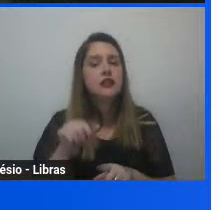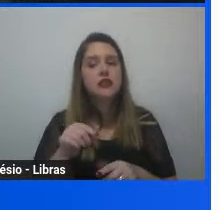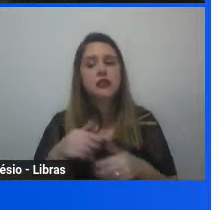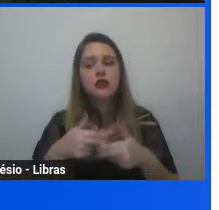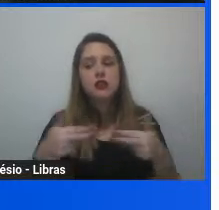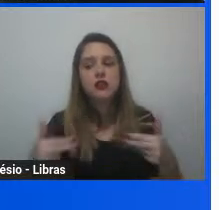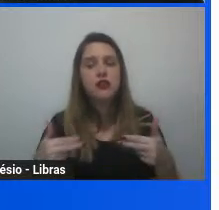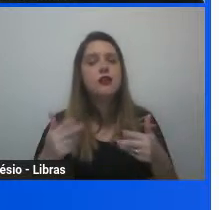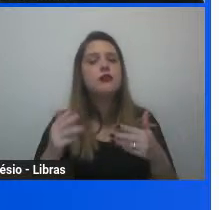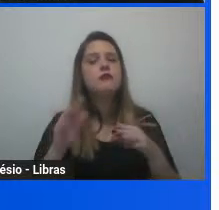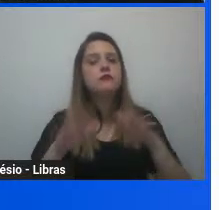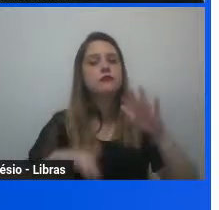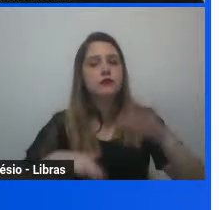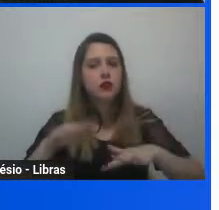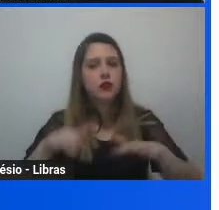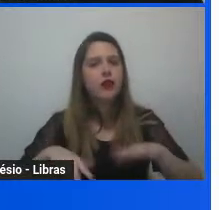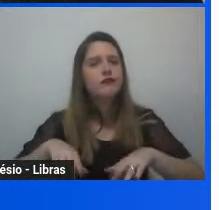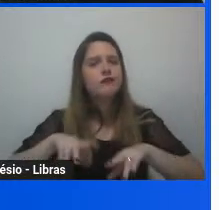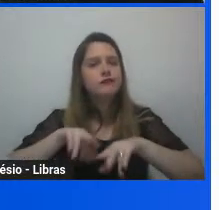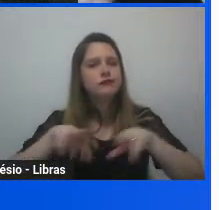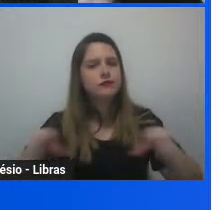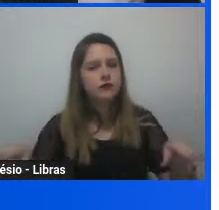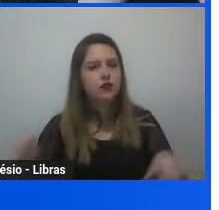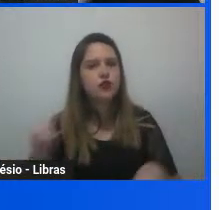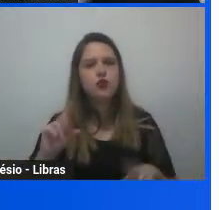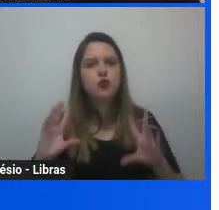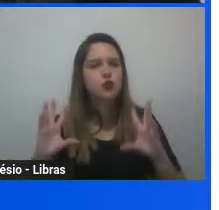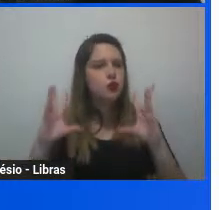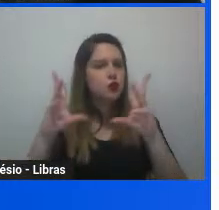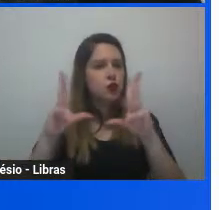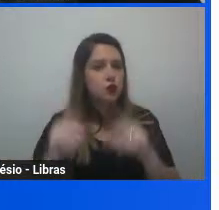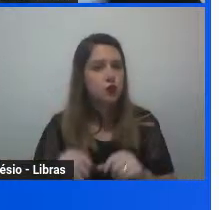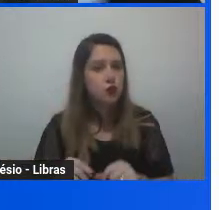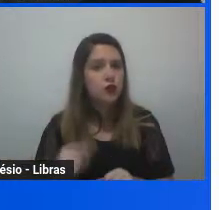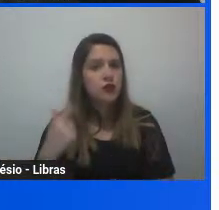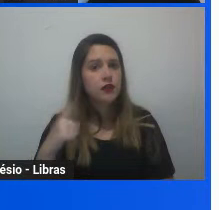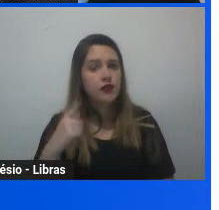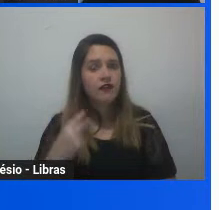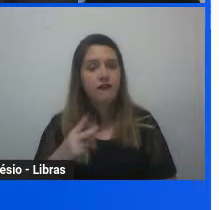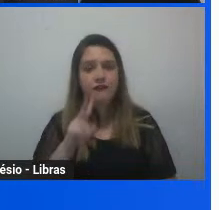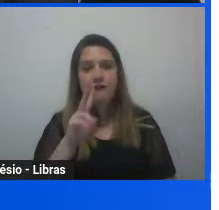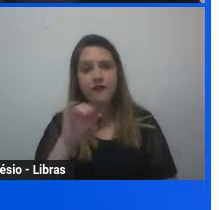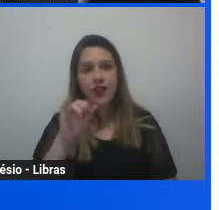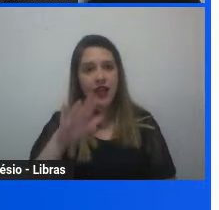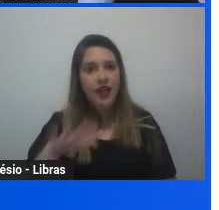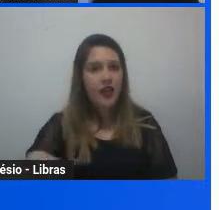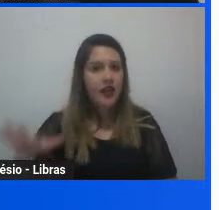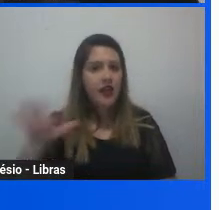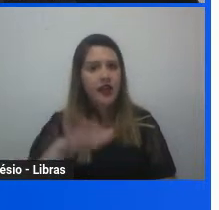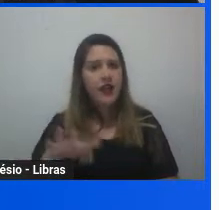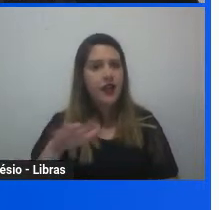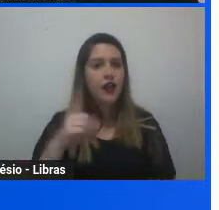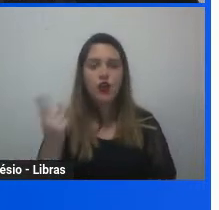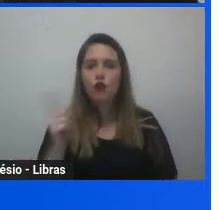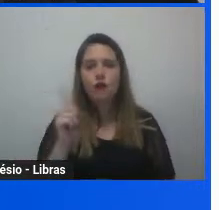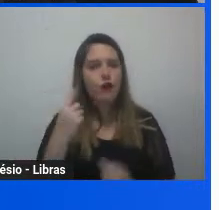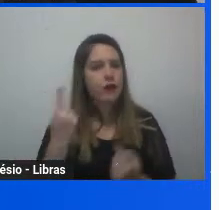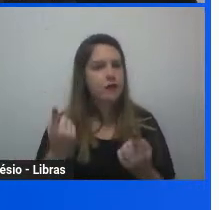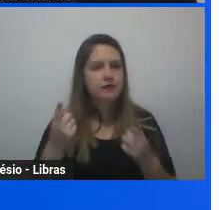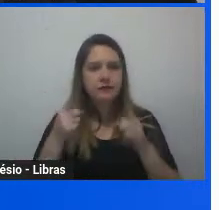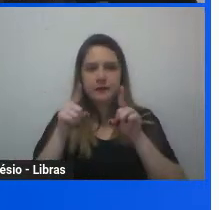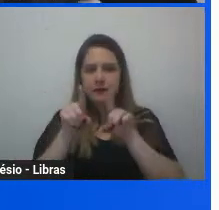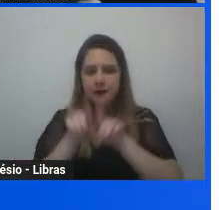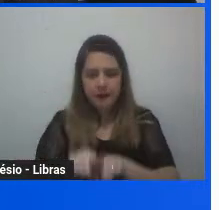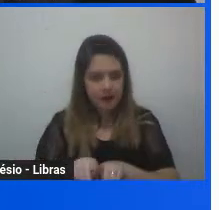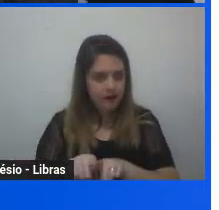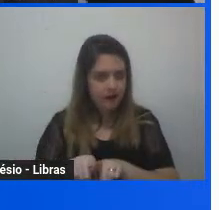uma representatividade que toda obstrução nas suas vias aéreas, ela não foi parcial, e sim foi